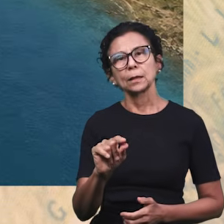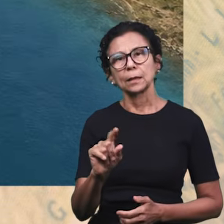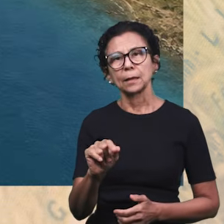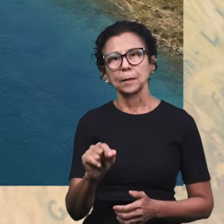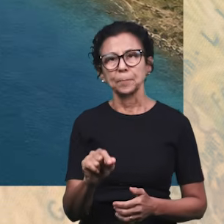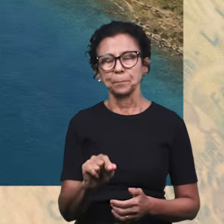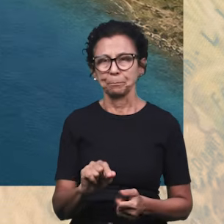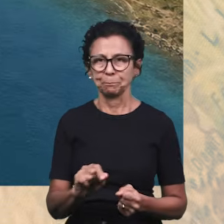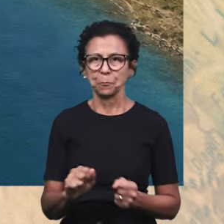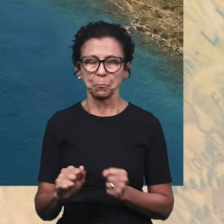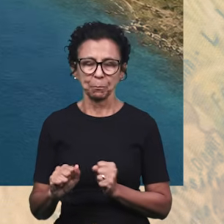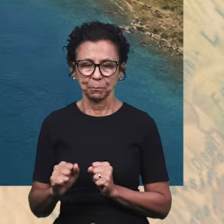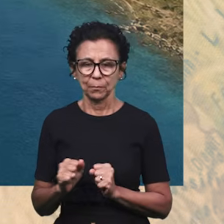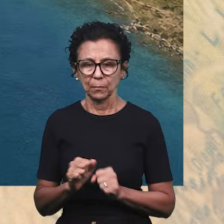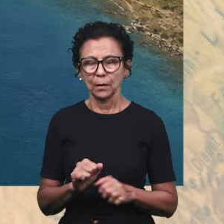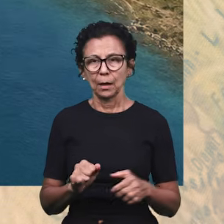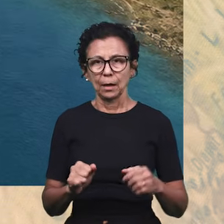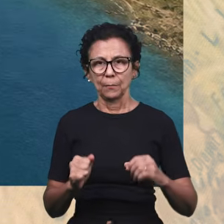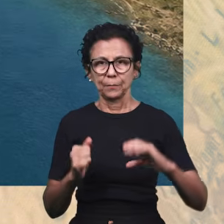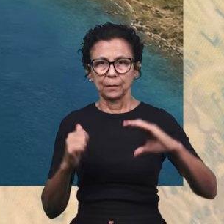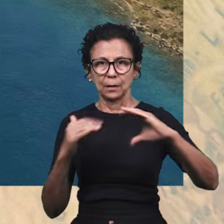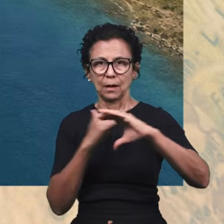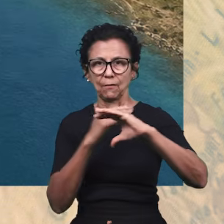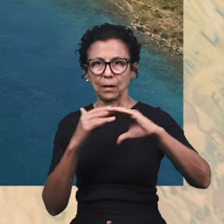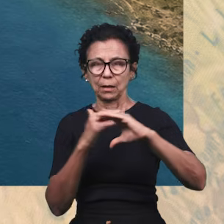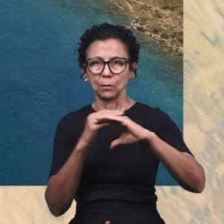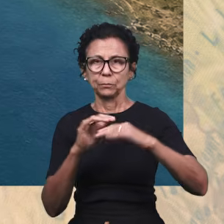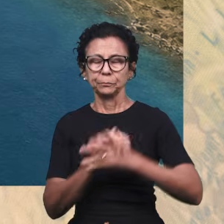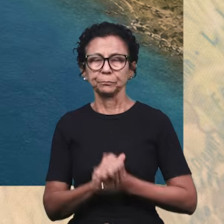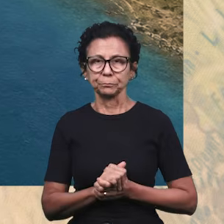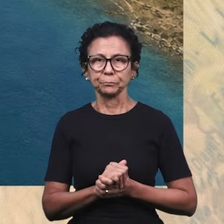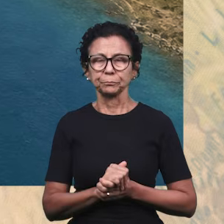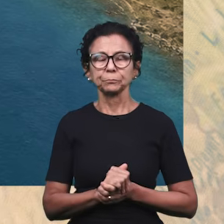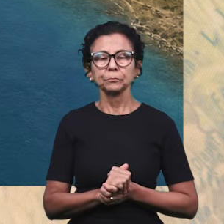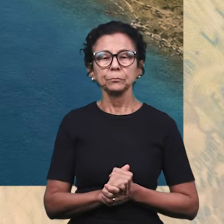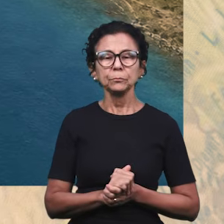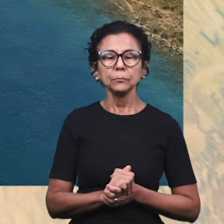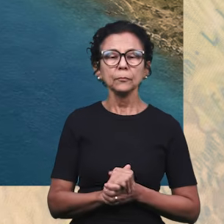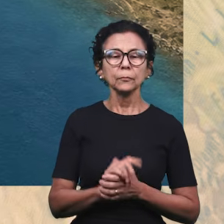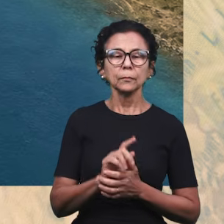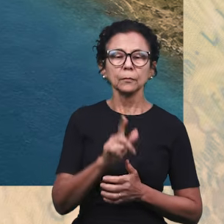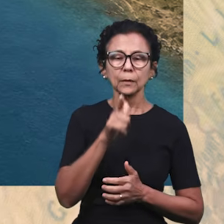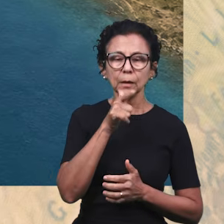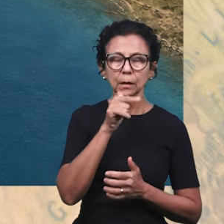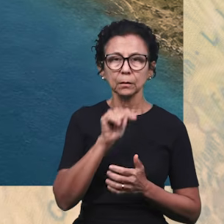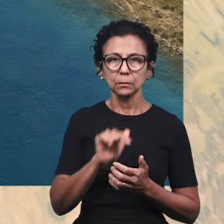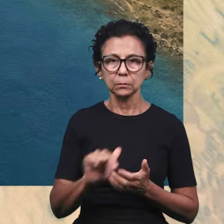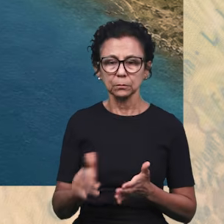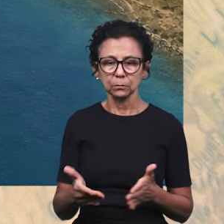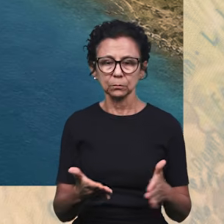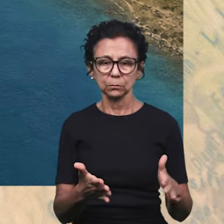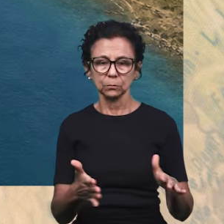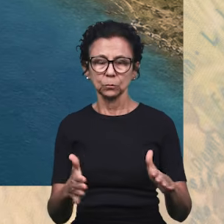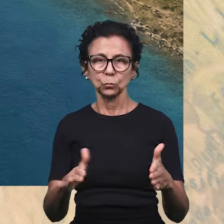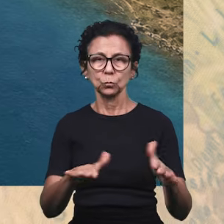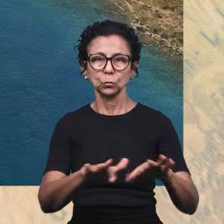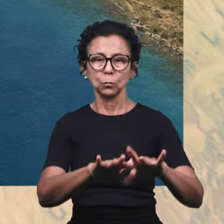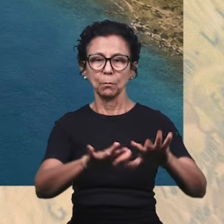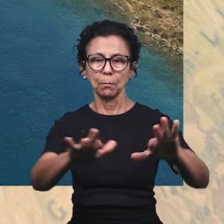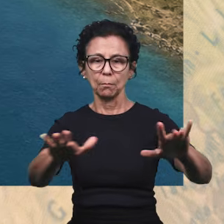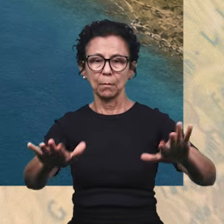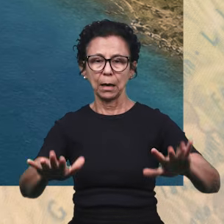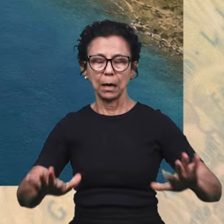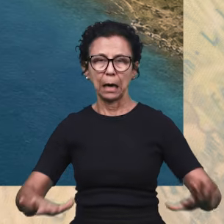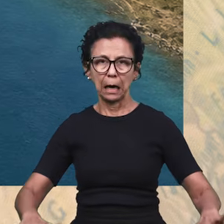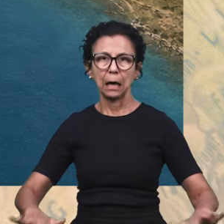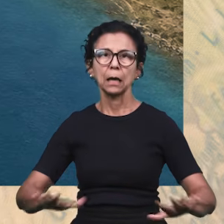Cidade de as Cafarnaum. margens, né, a cidade de Cafarnaum e a margem do mar da Galileia, esses peixes eles eram vendidos,